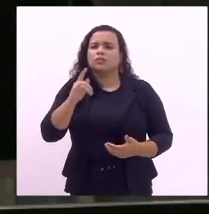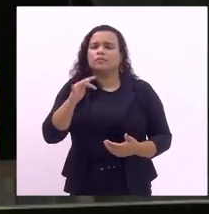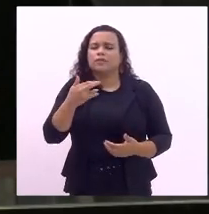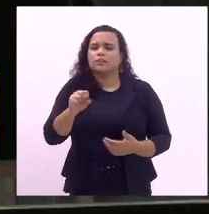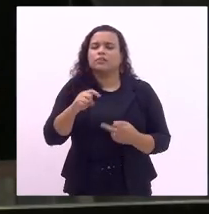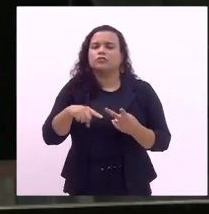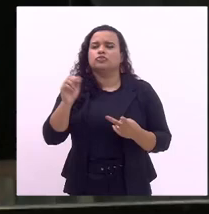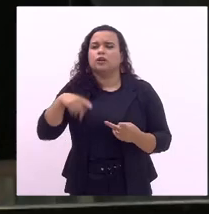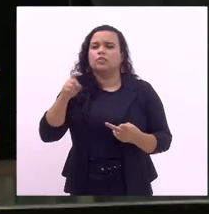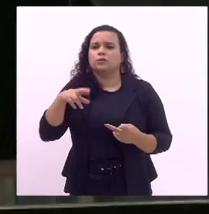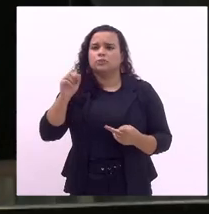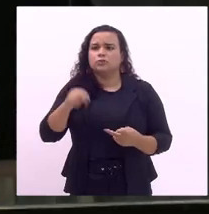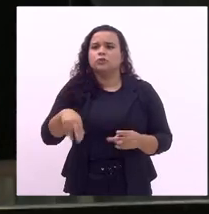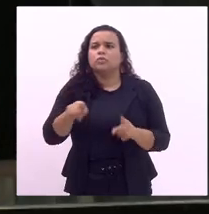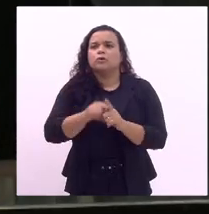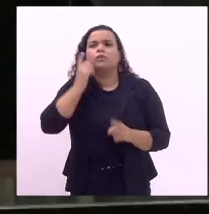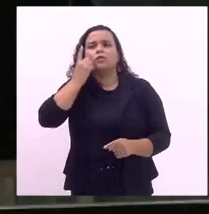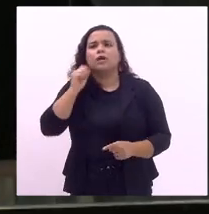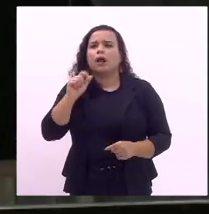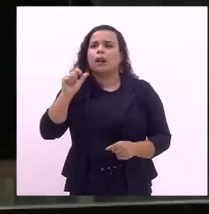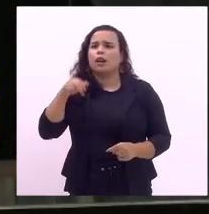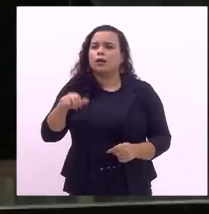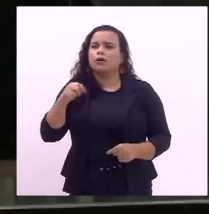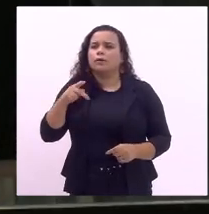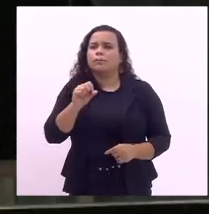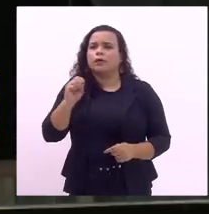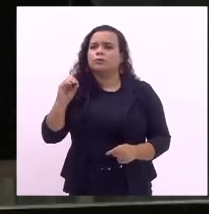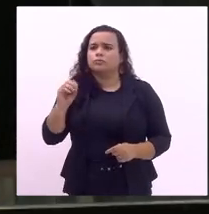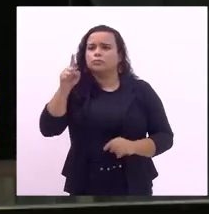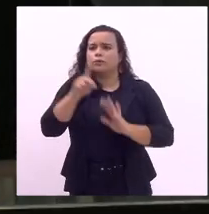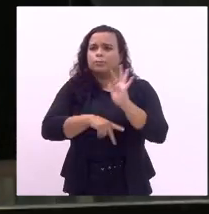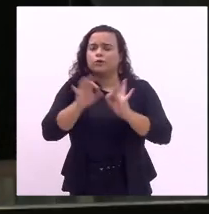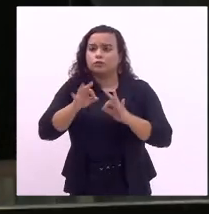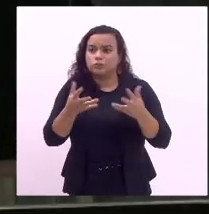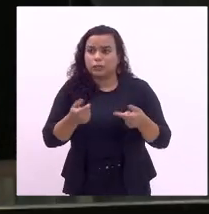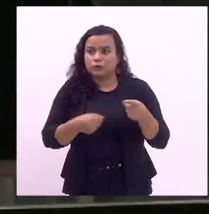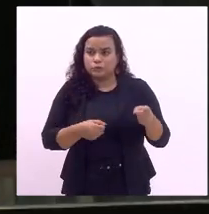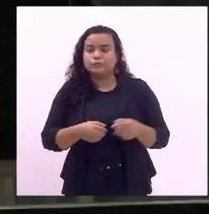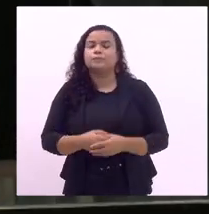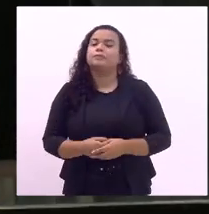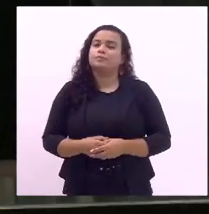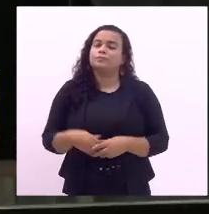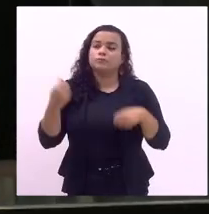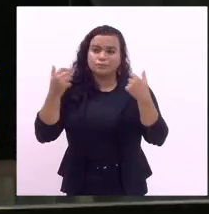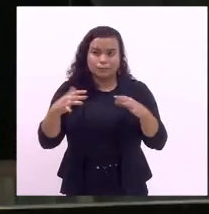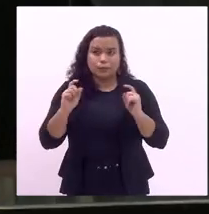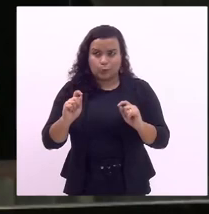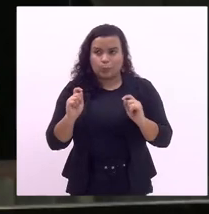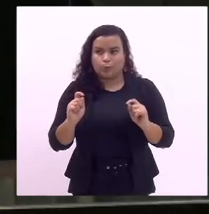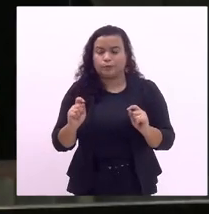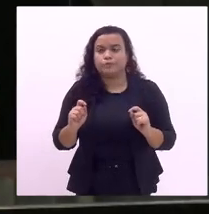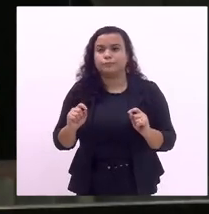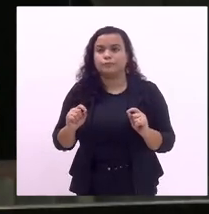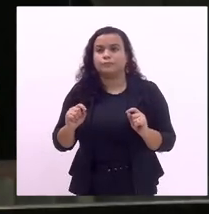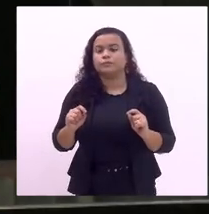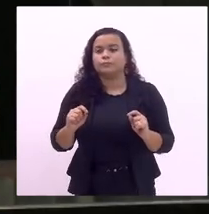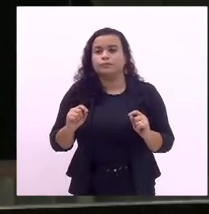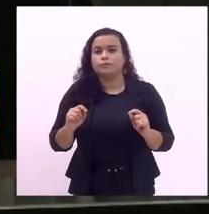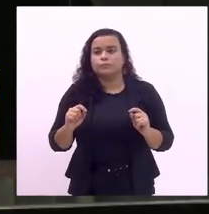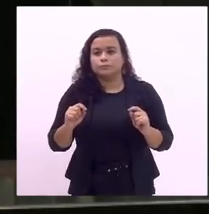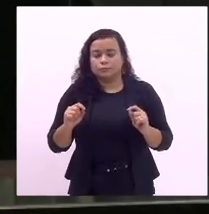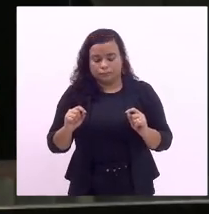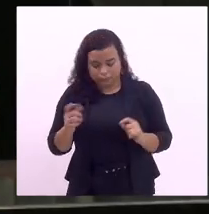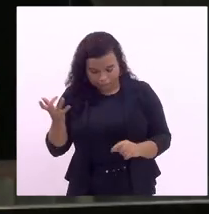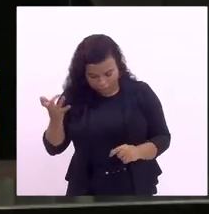Moraes, a deputada Alana Passos também, por esse projeto. Dizer que